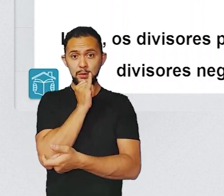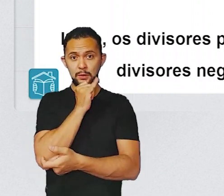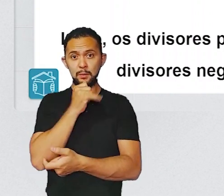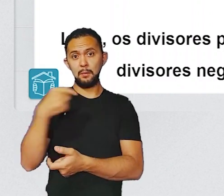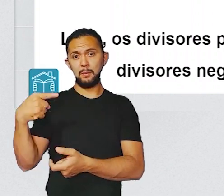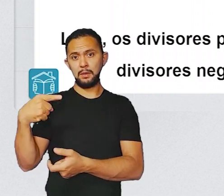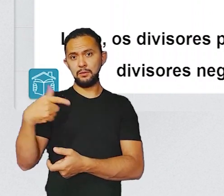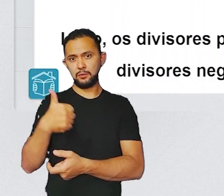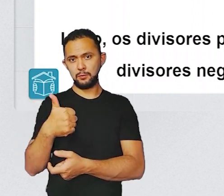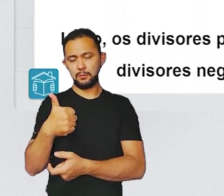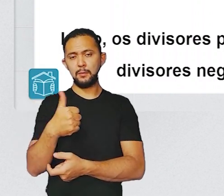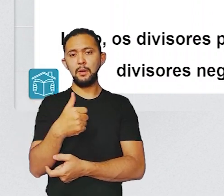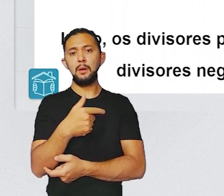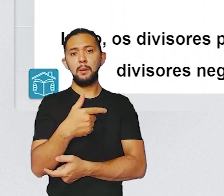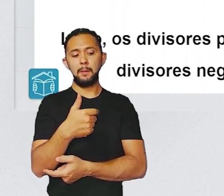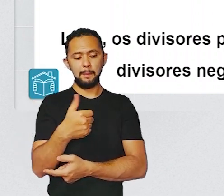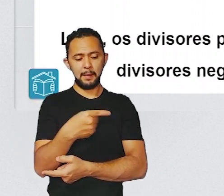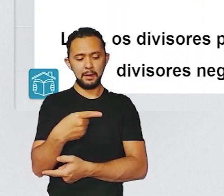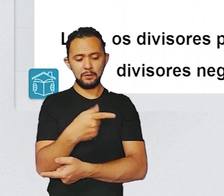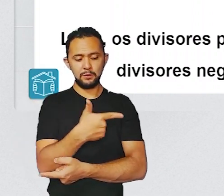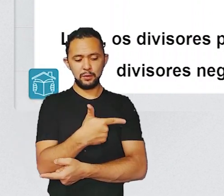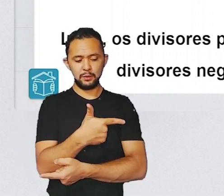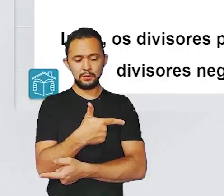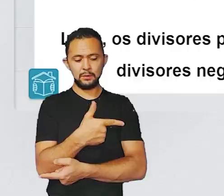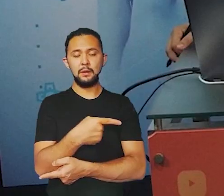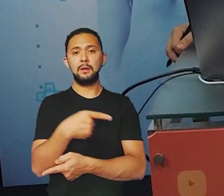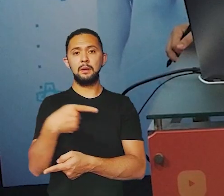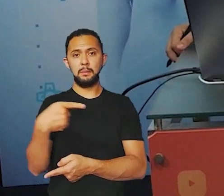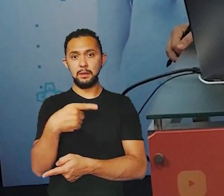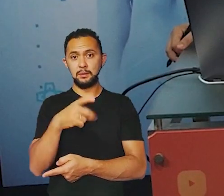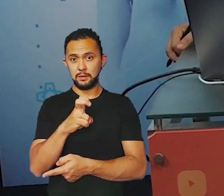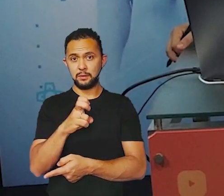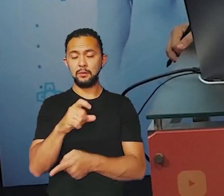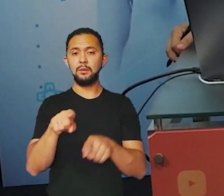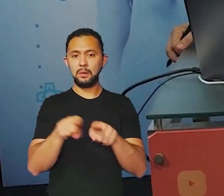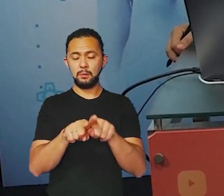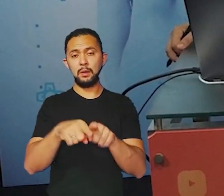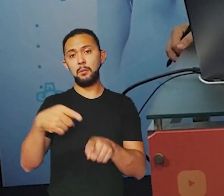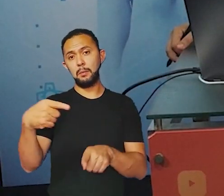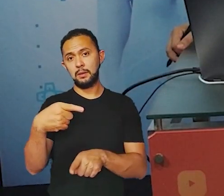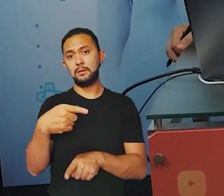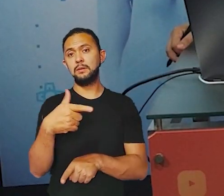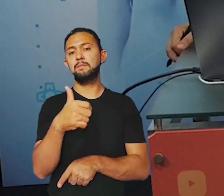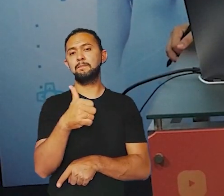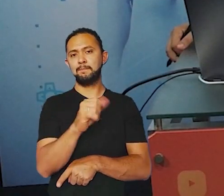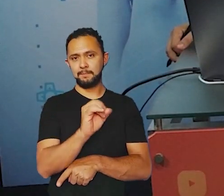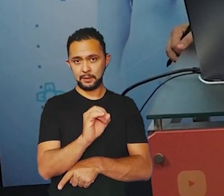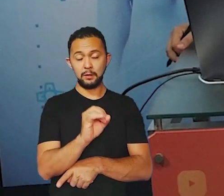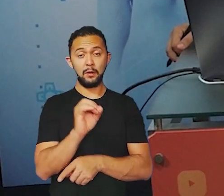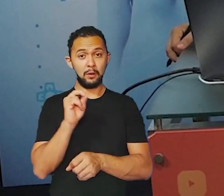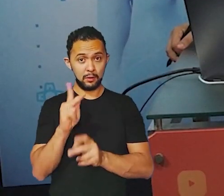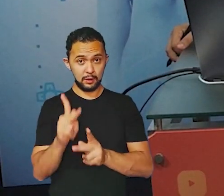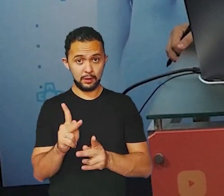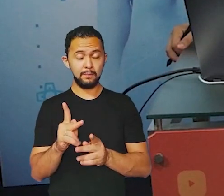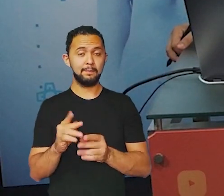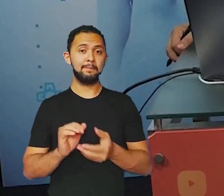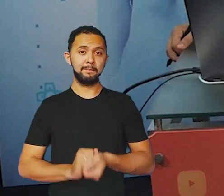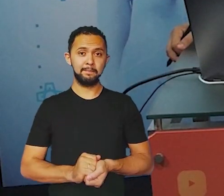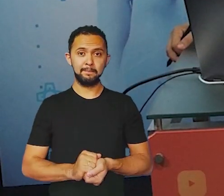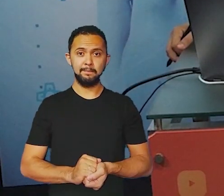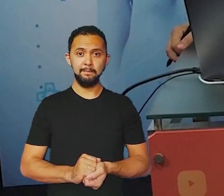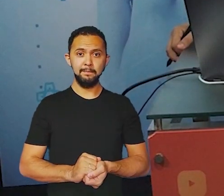menos 2, menos 5 e o menos 10. Esses números também vão dividir o 10. Tranquilo?